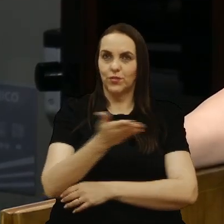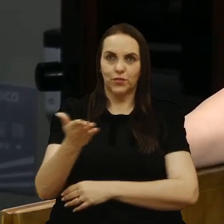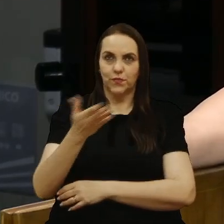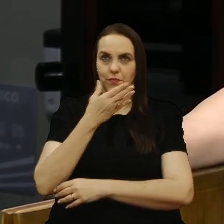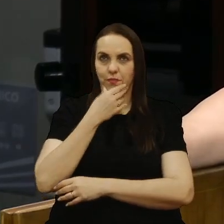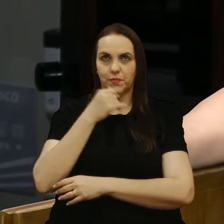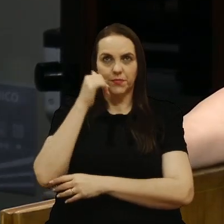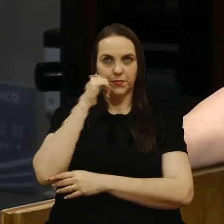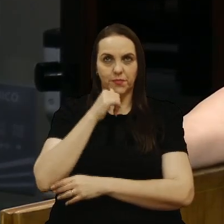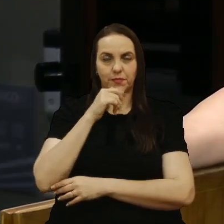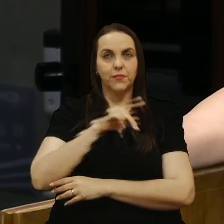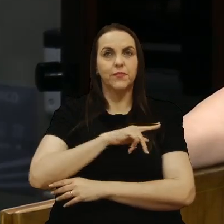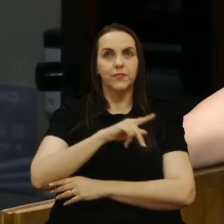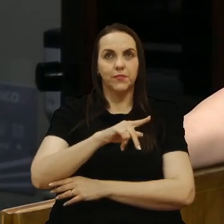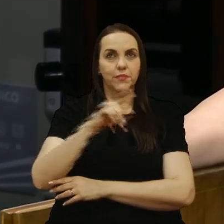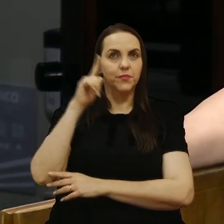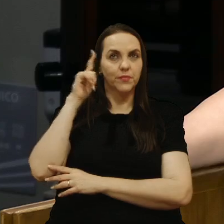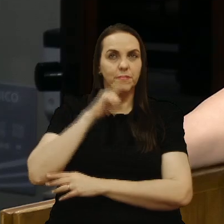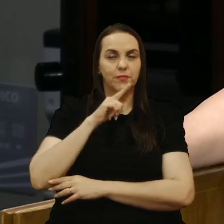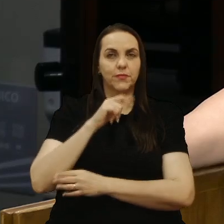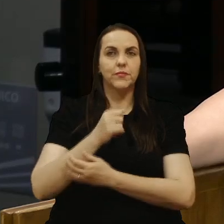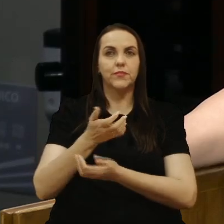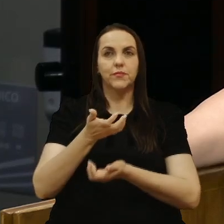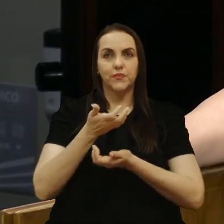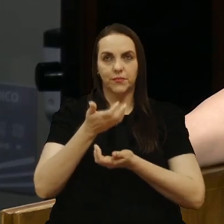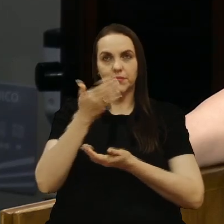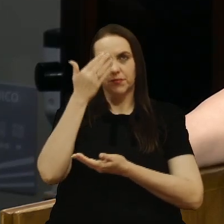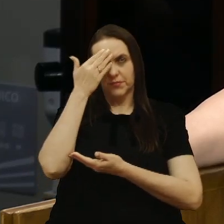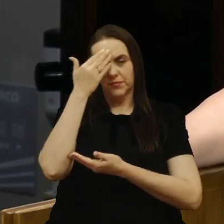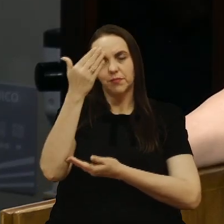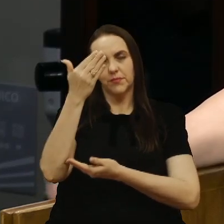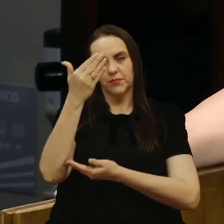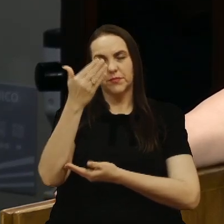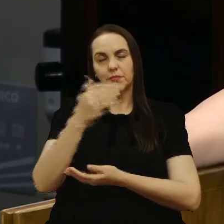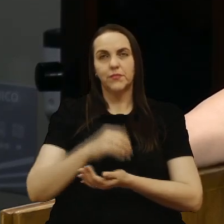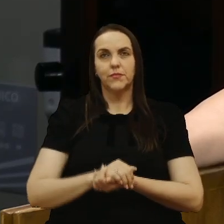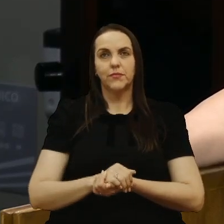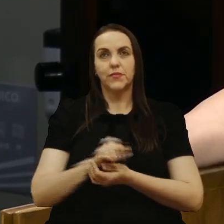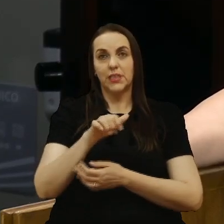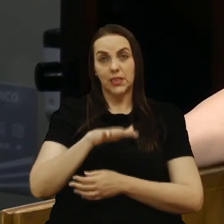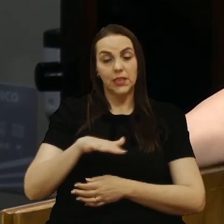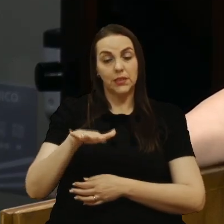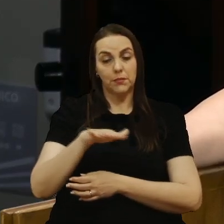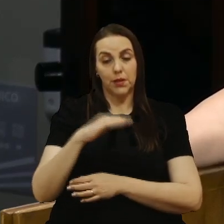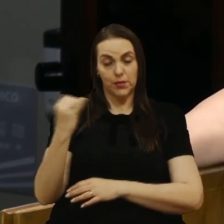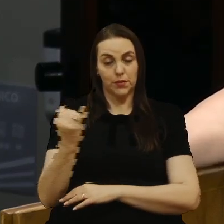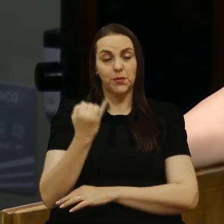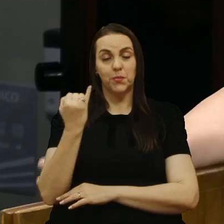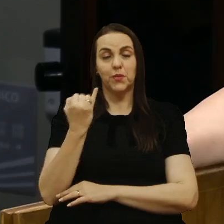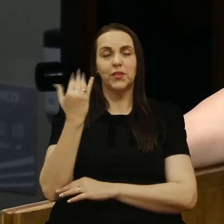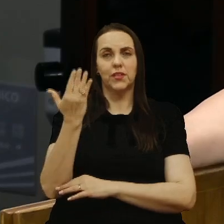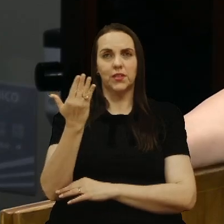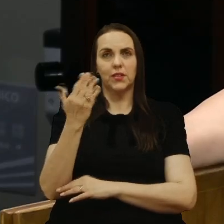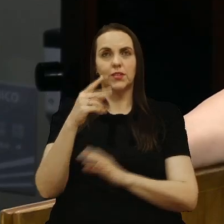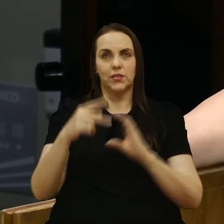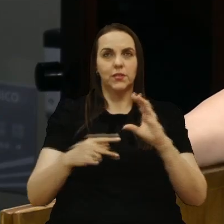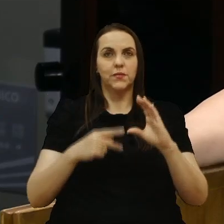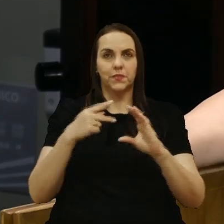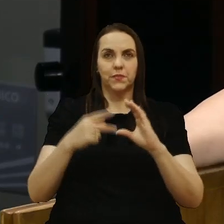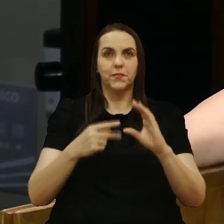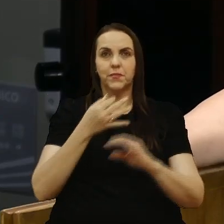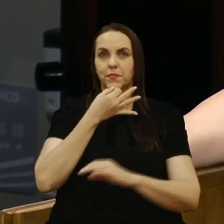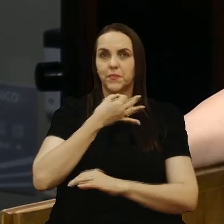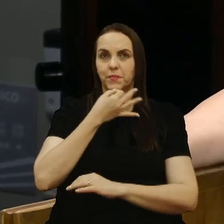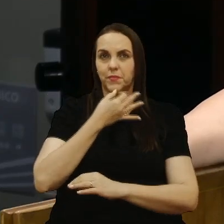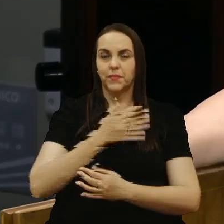Bom dia, presidente Lucas. Quero agradecer muito a esse espaço tão importante aqui da Câmara de Vereadores de